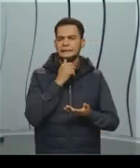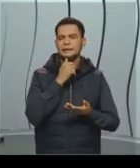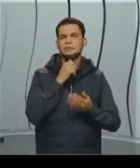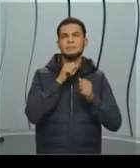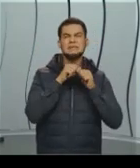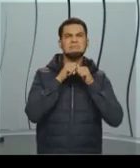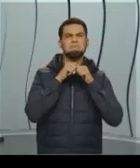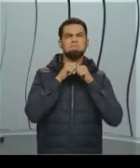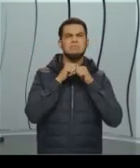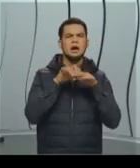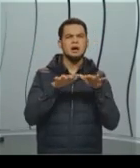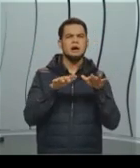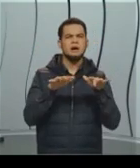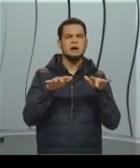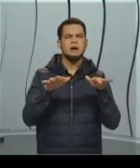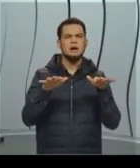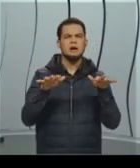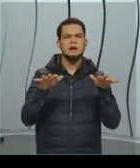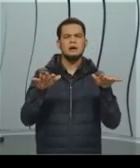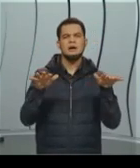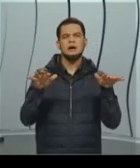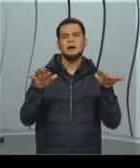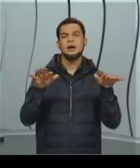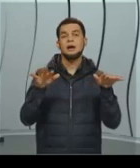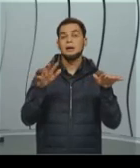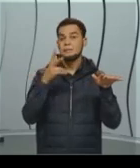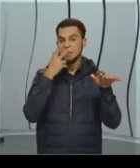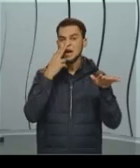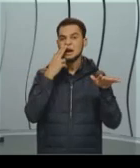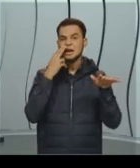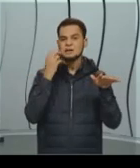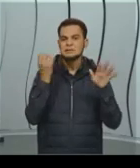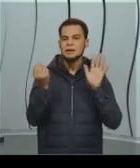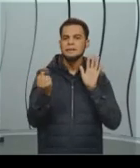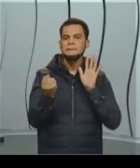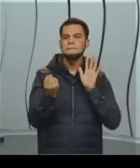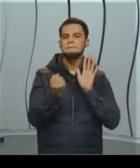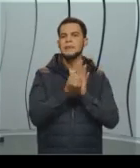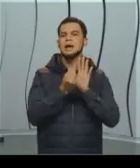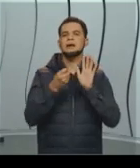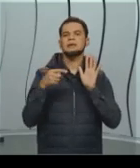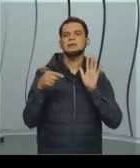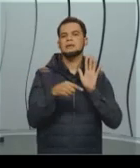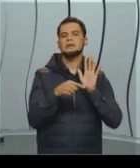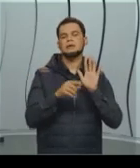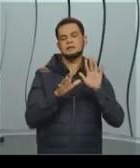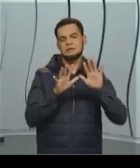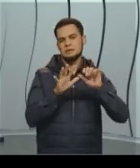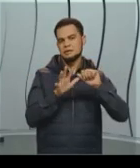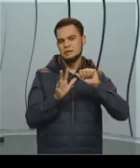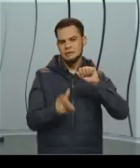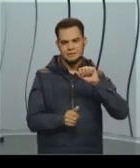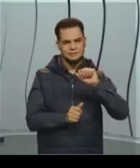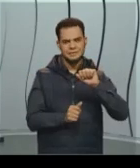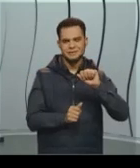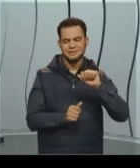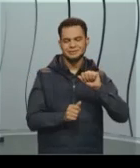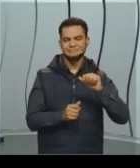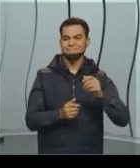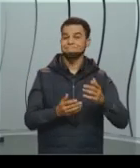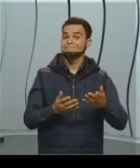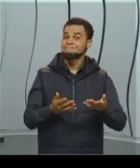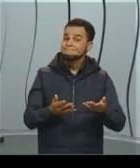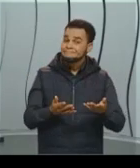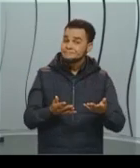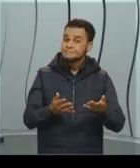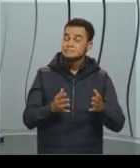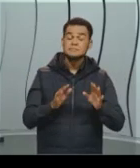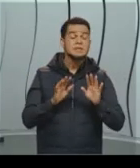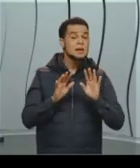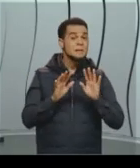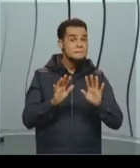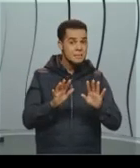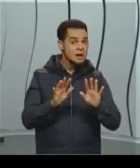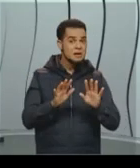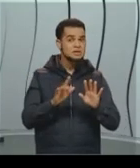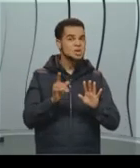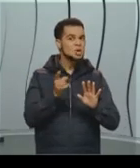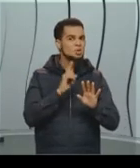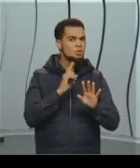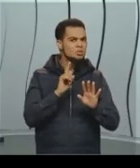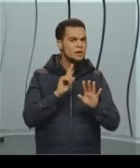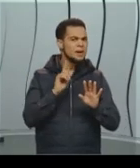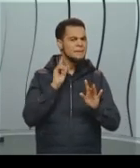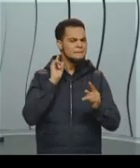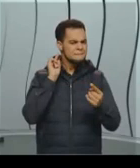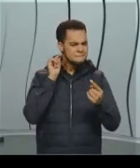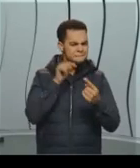comumente associado ao continente africano. E é importante a gente mencionar que não são mazelas que existem somente na